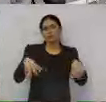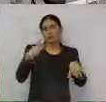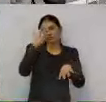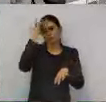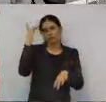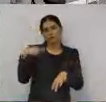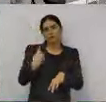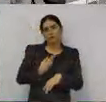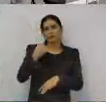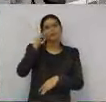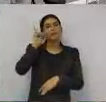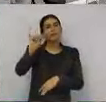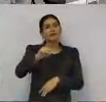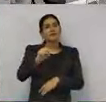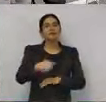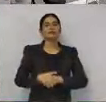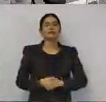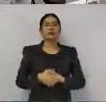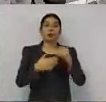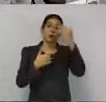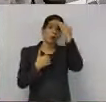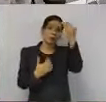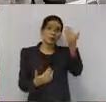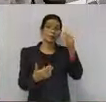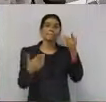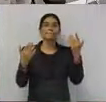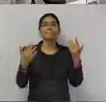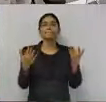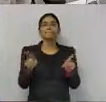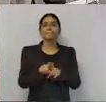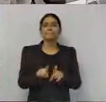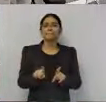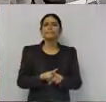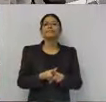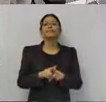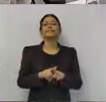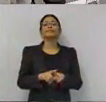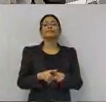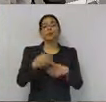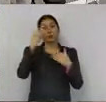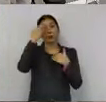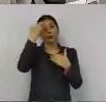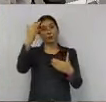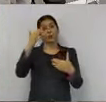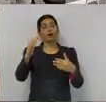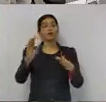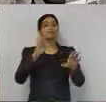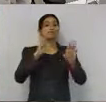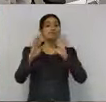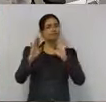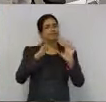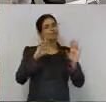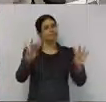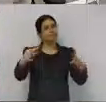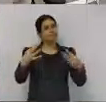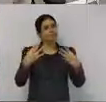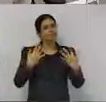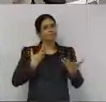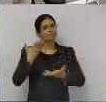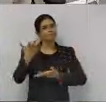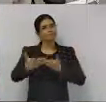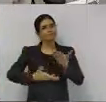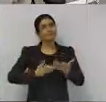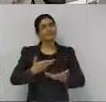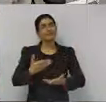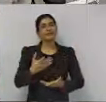Ok, obrigado, doutor De Angelis. Agradecer a audiência do Facebook também, que está interagindo conosco, tá? Acabamos de receber aqui uma